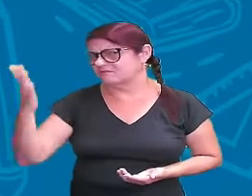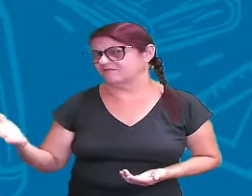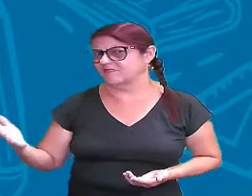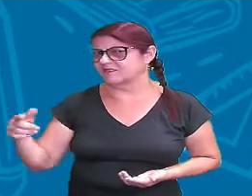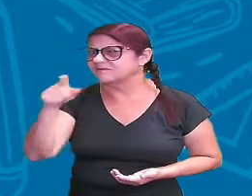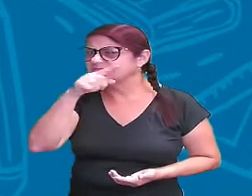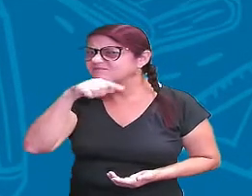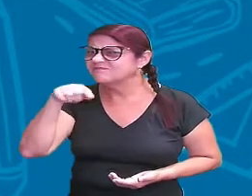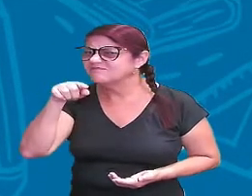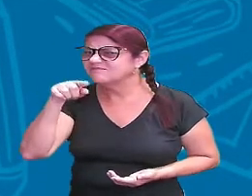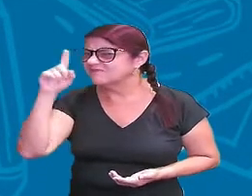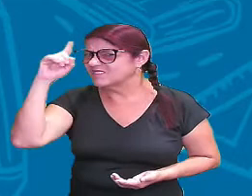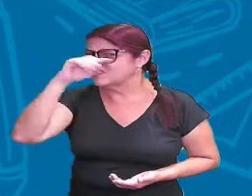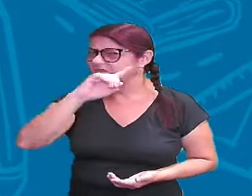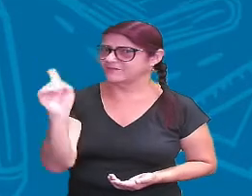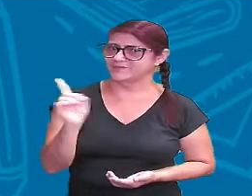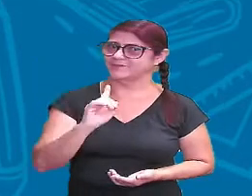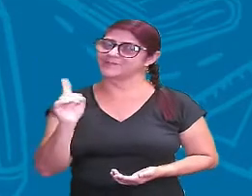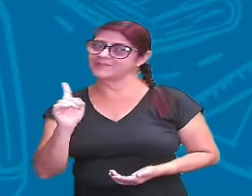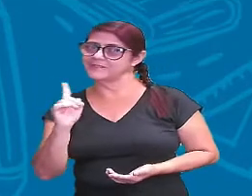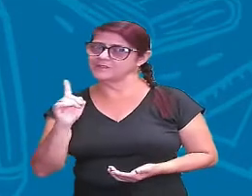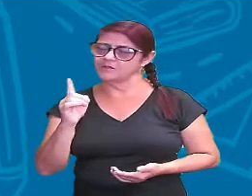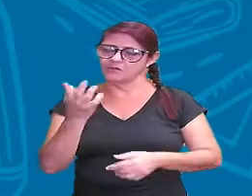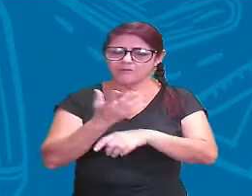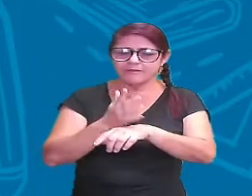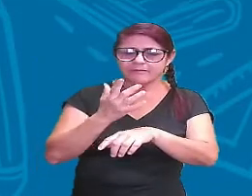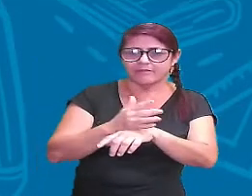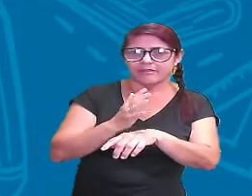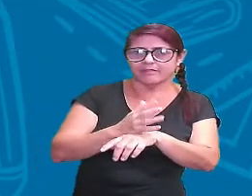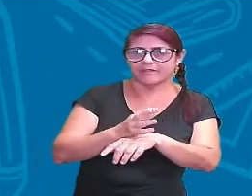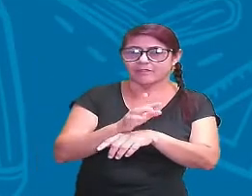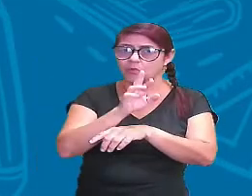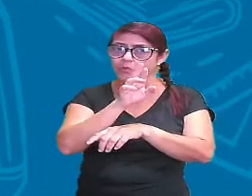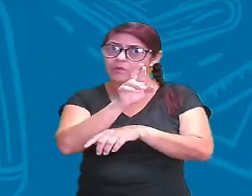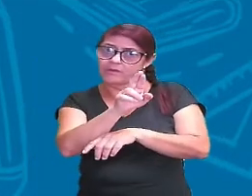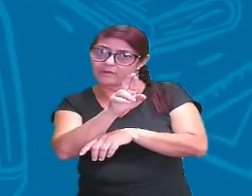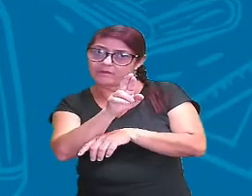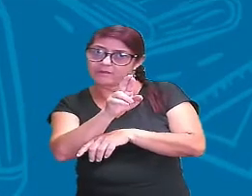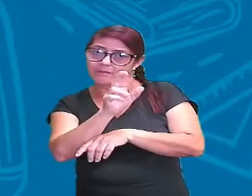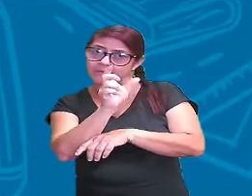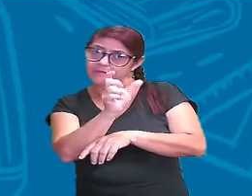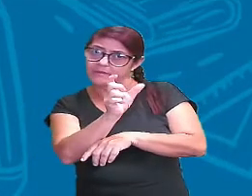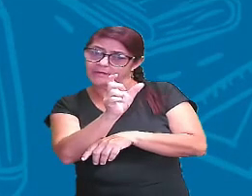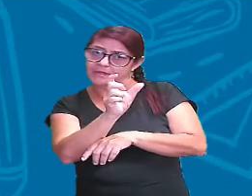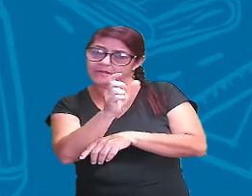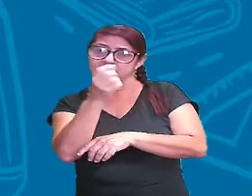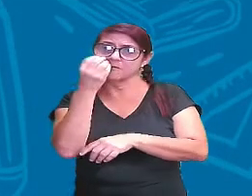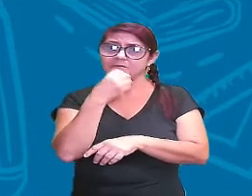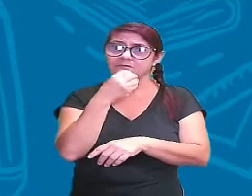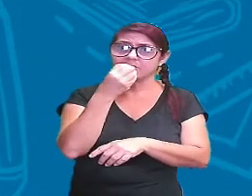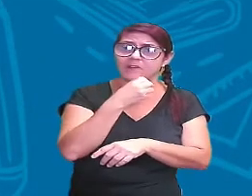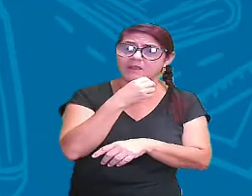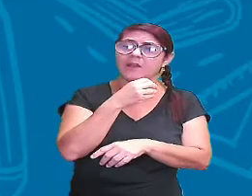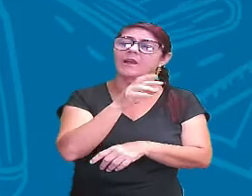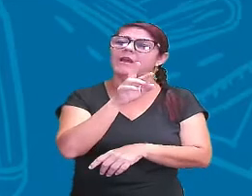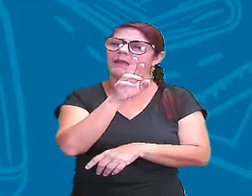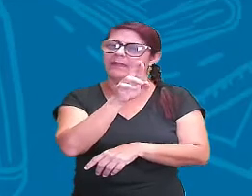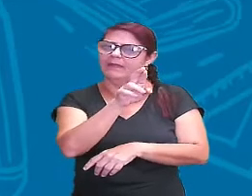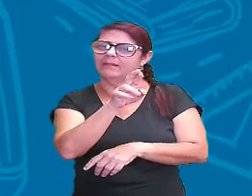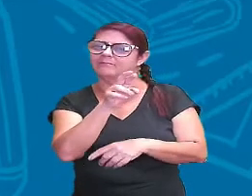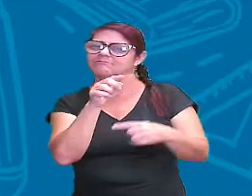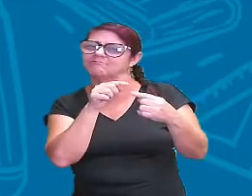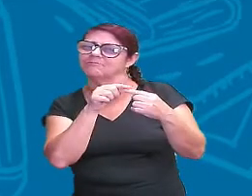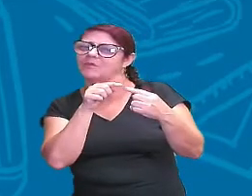pessoal, não é difícil. Você vai lendo com R. Se o som for fraco, você,